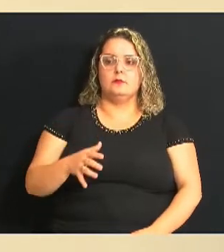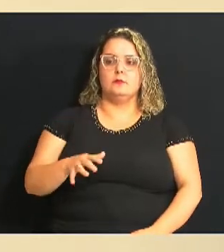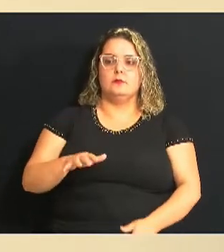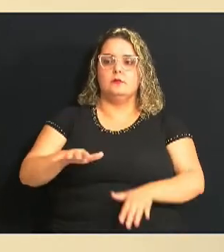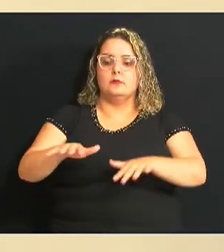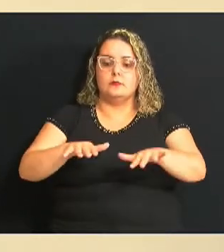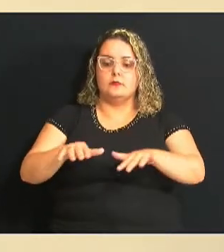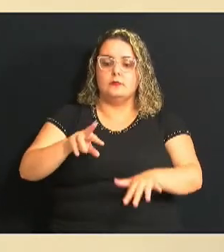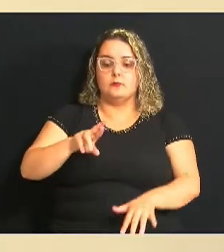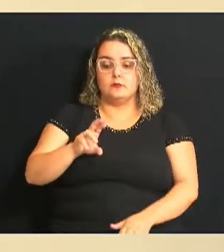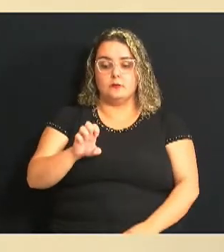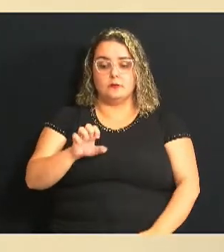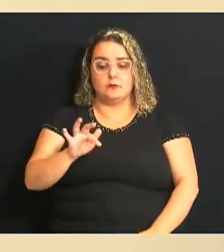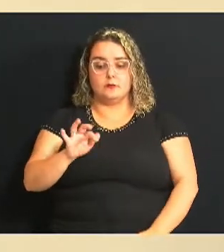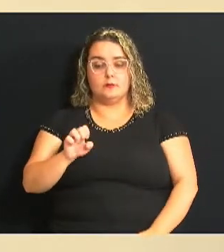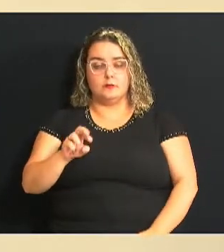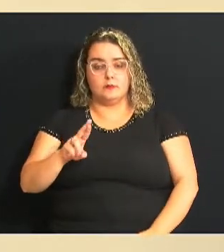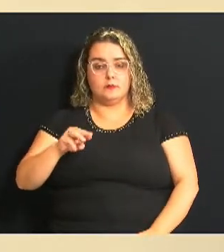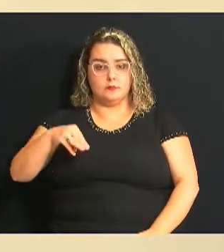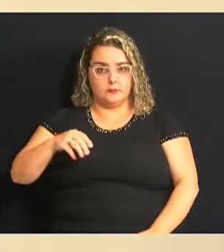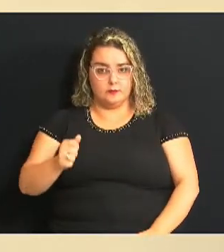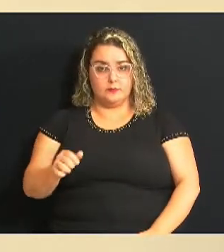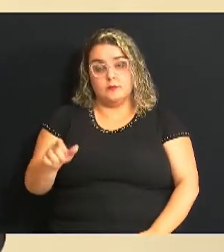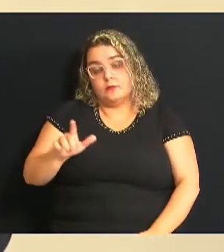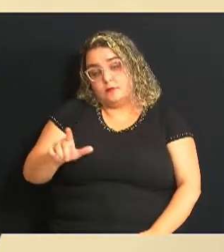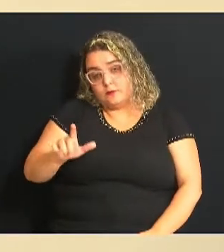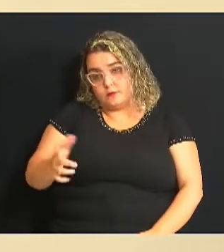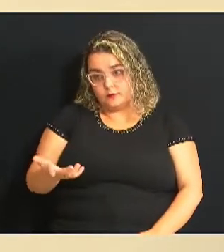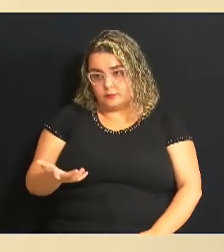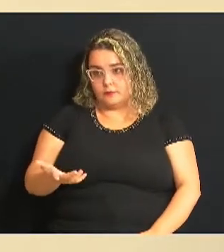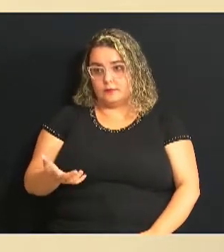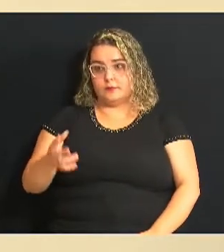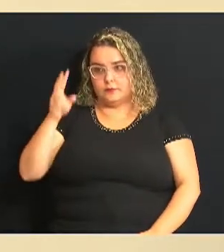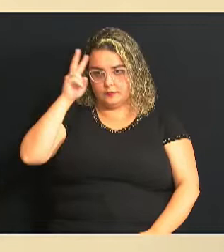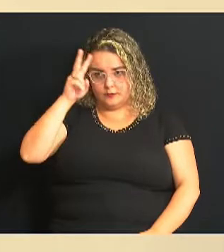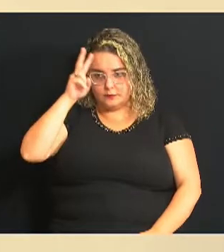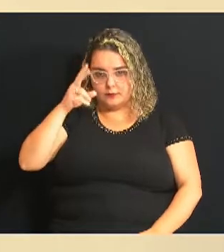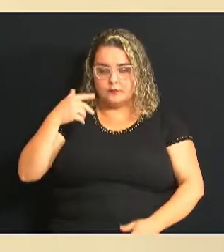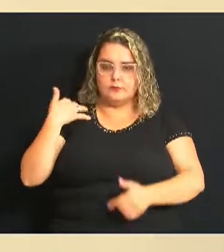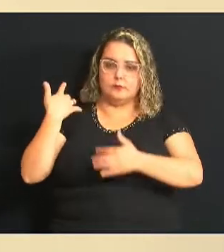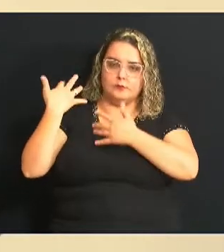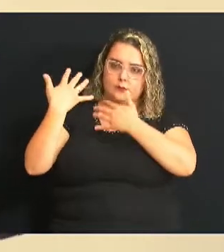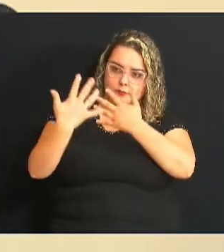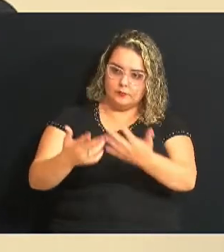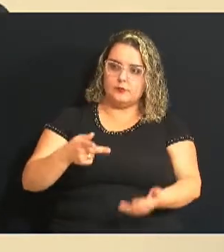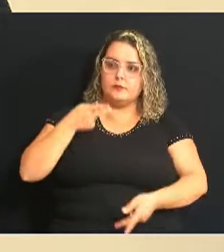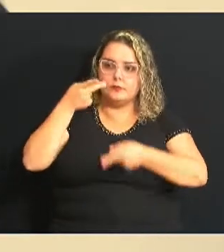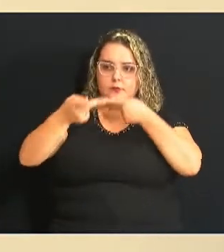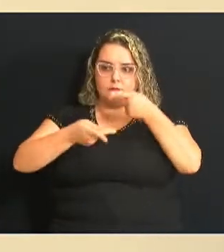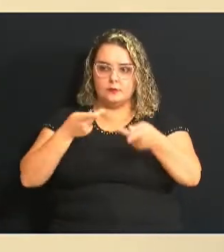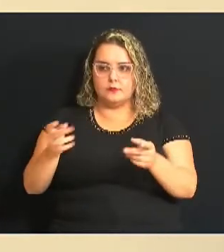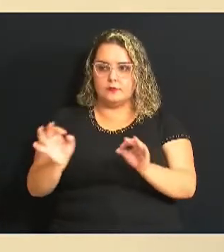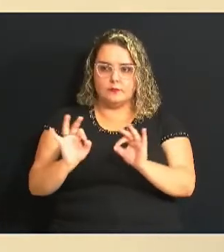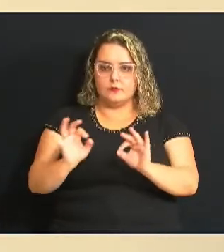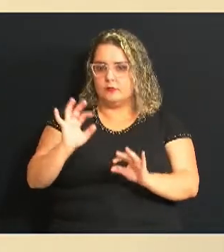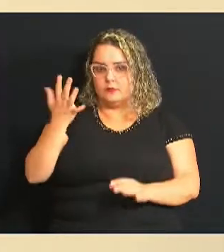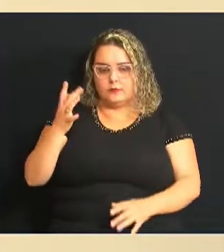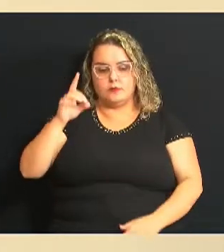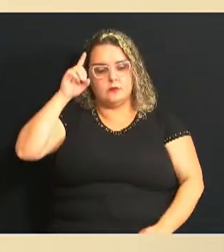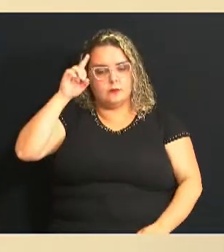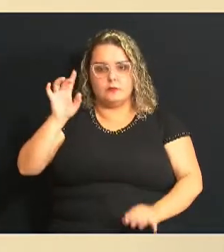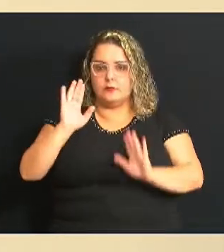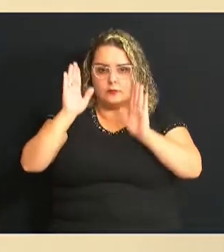então, obviamente que, historicamente falando, nada acontece em uma data